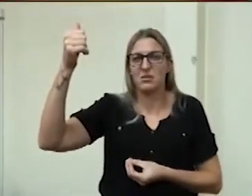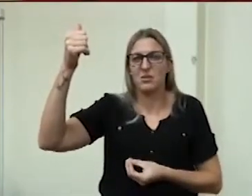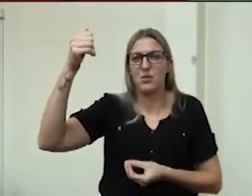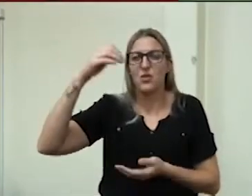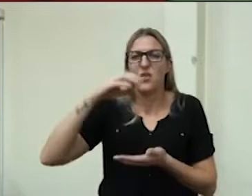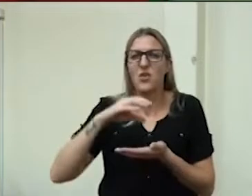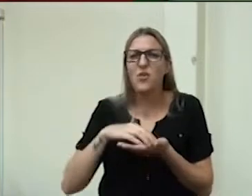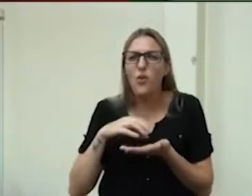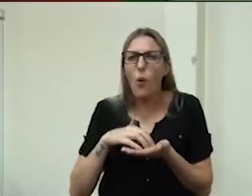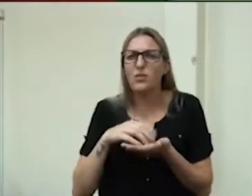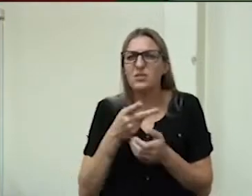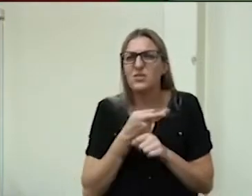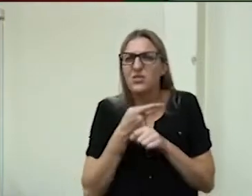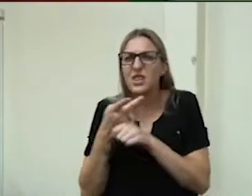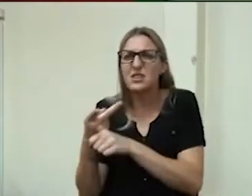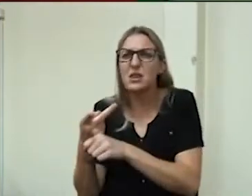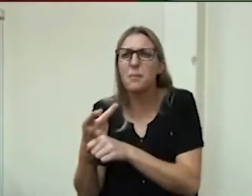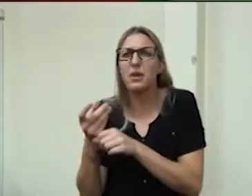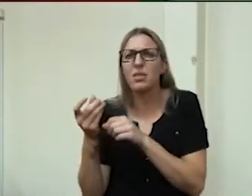financiamento da nossa educação.